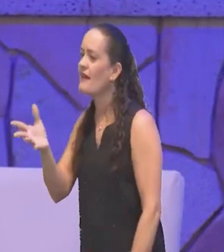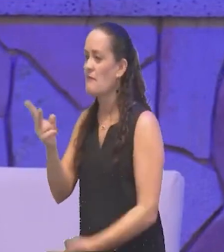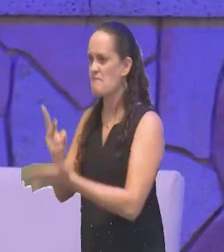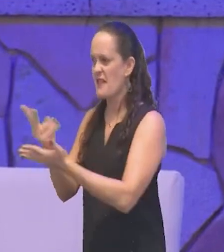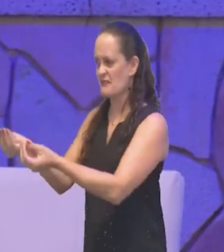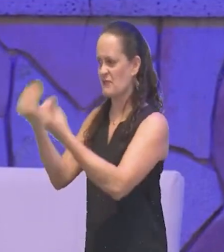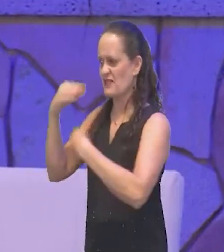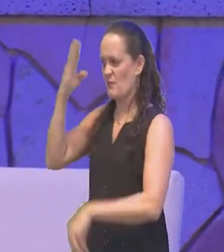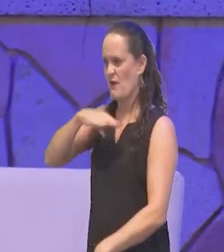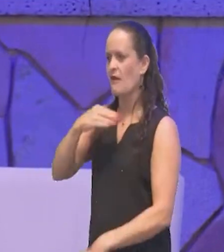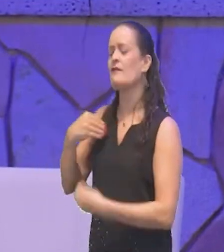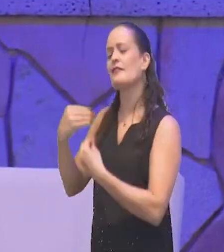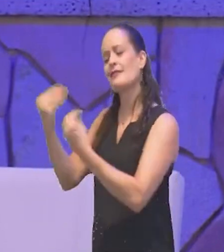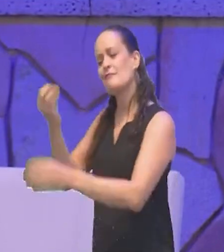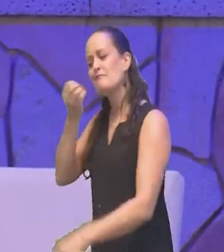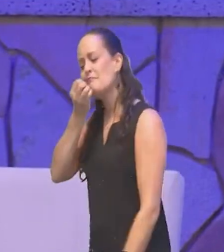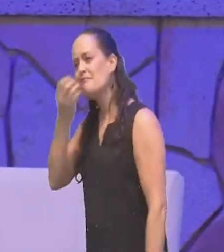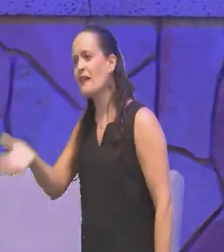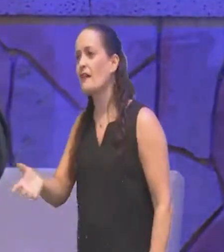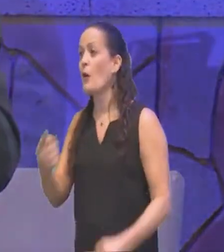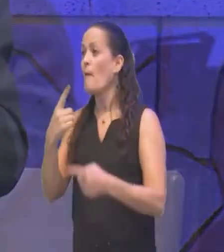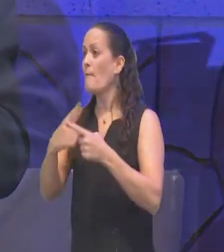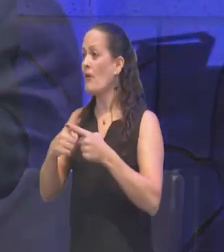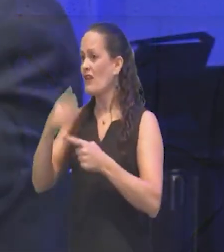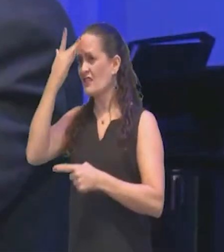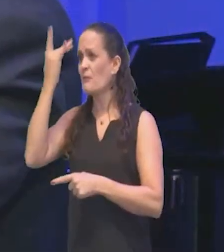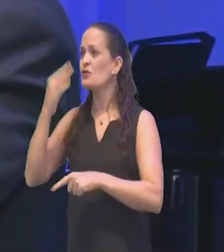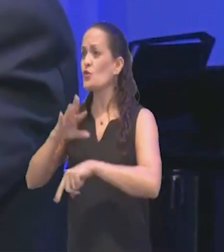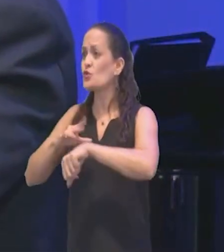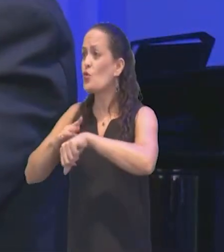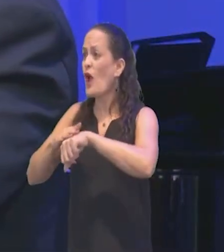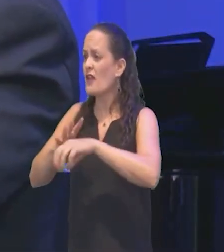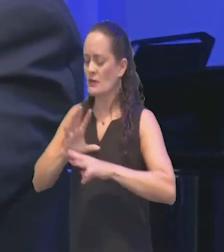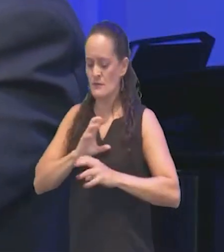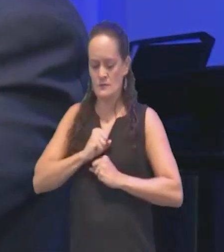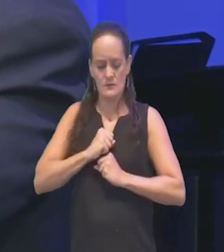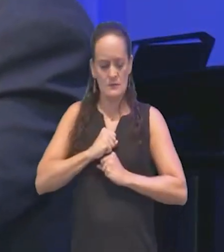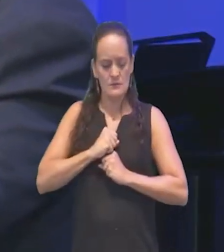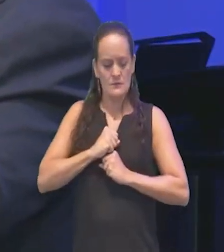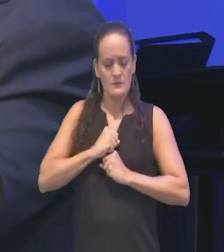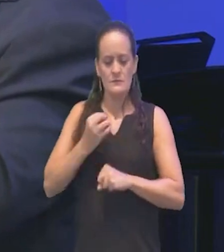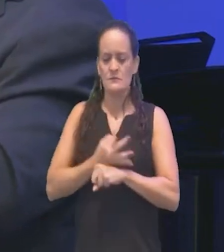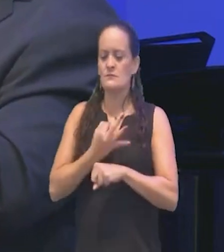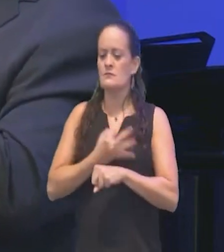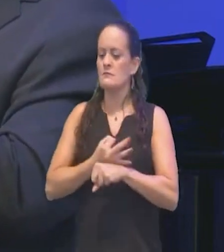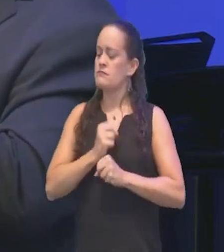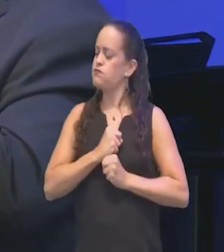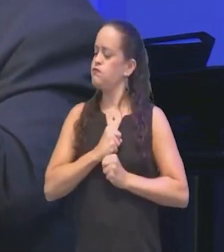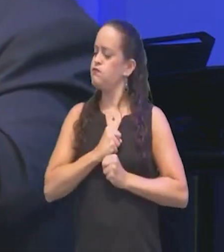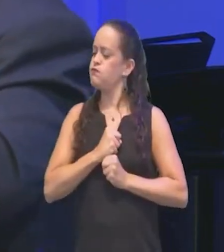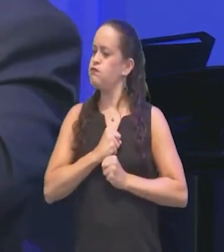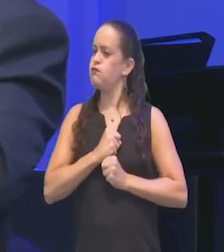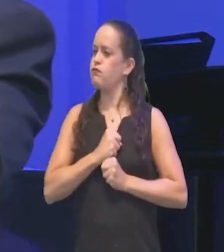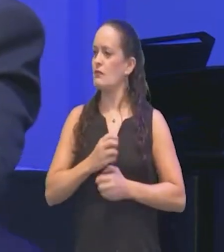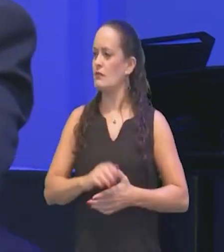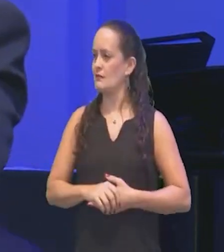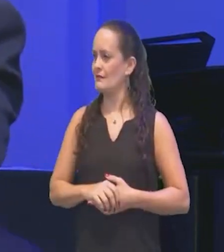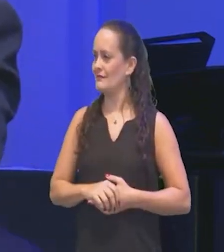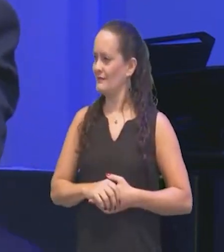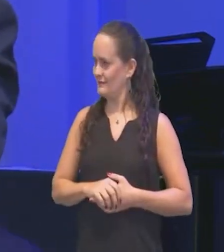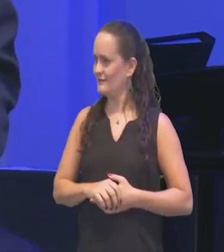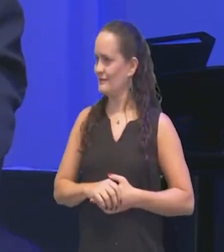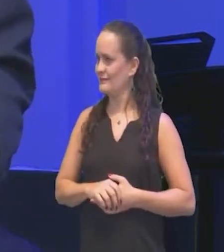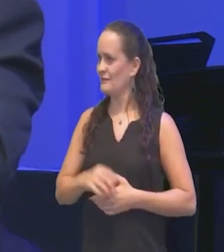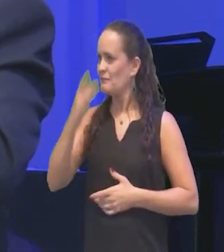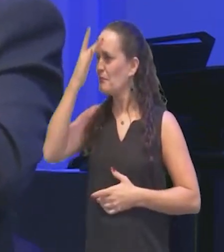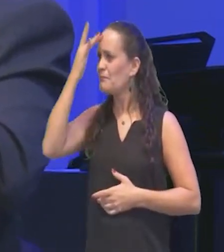gente doente, meus irmãos, por causa da amargura, trazendo pendência do passado. Tem gente que não sabe zerar a